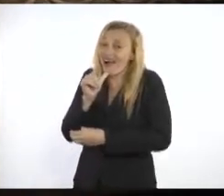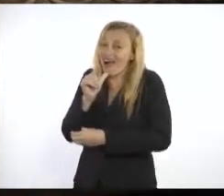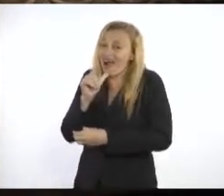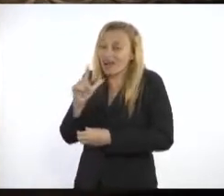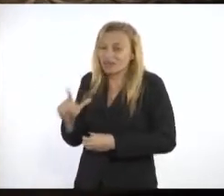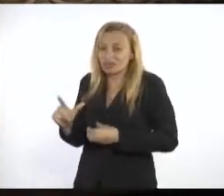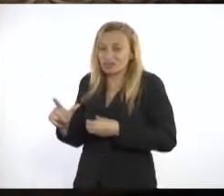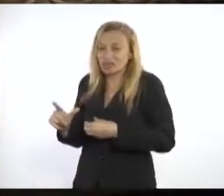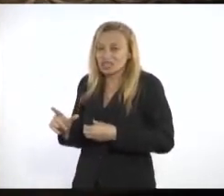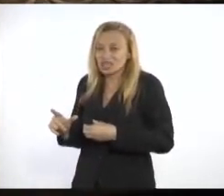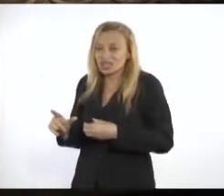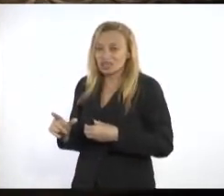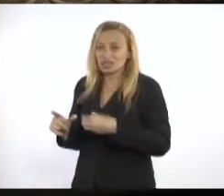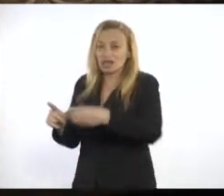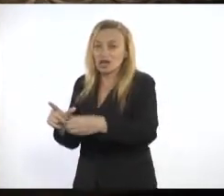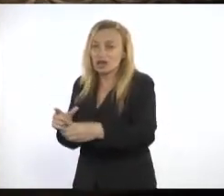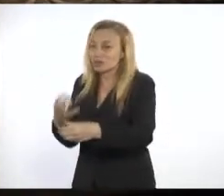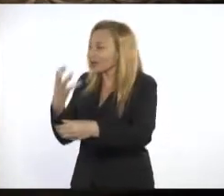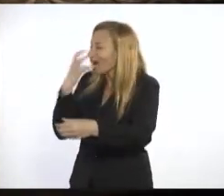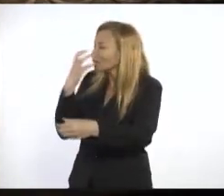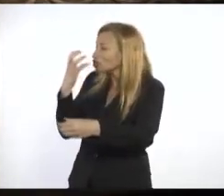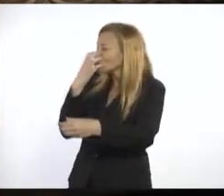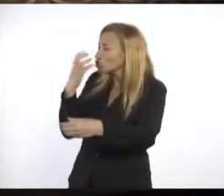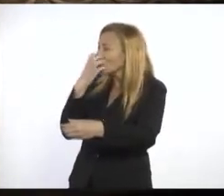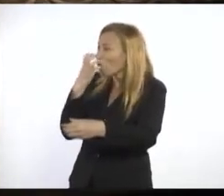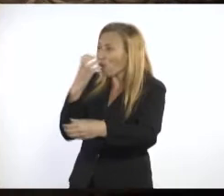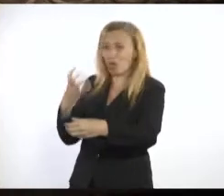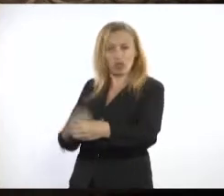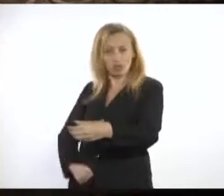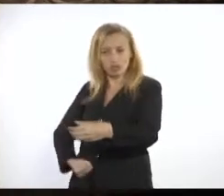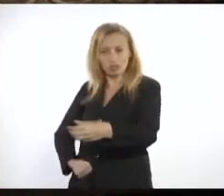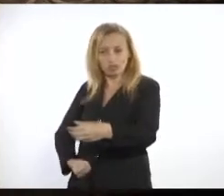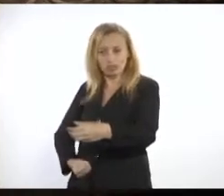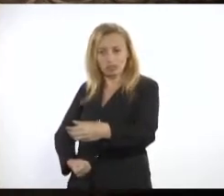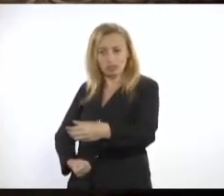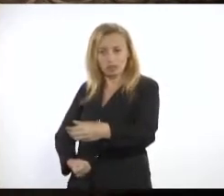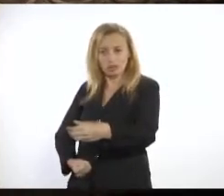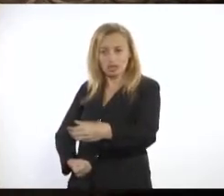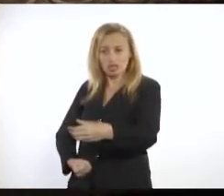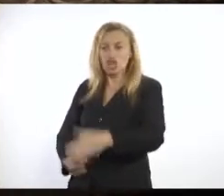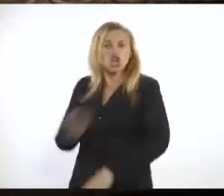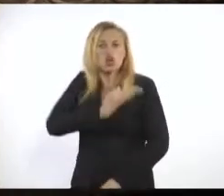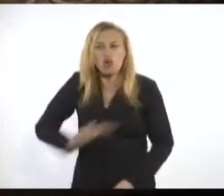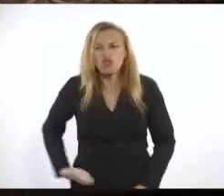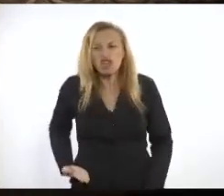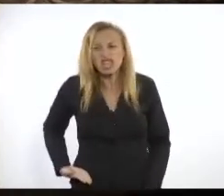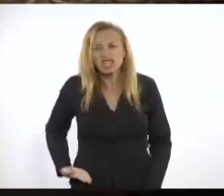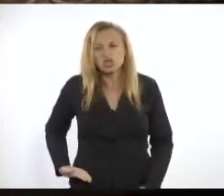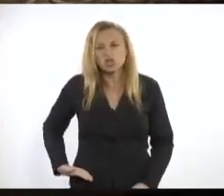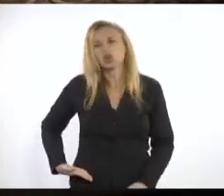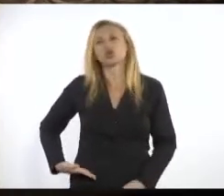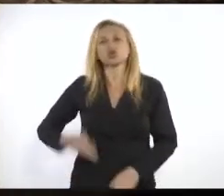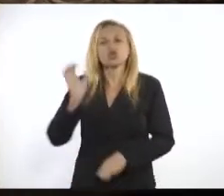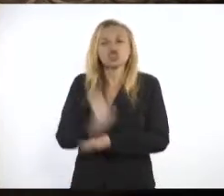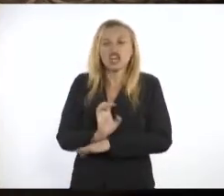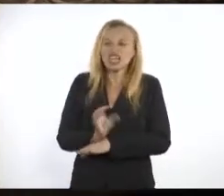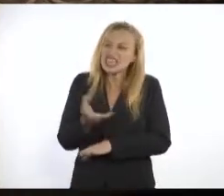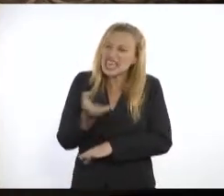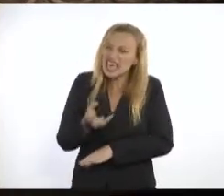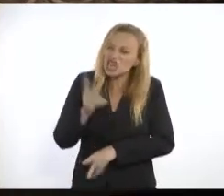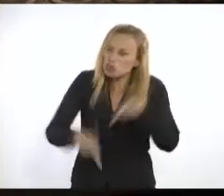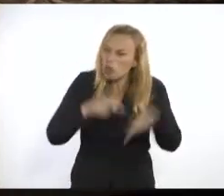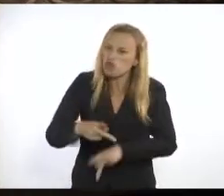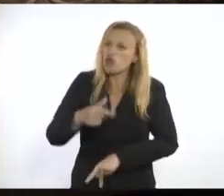nem para o seu cachorro, nem para os seus animais de estimação. E o governador do estado quer que a população beba essa